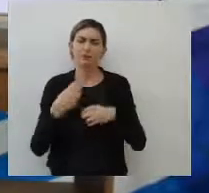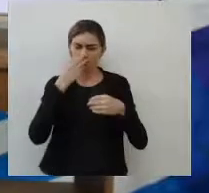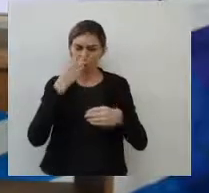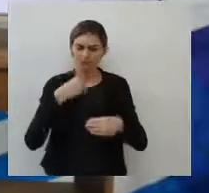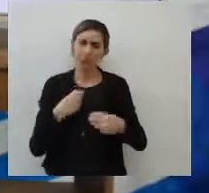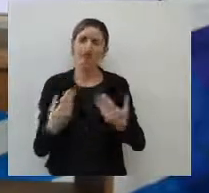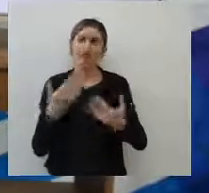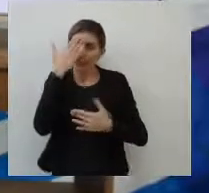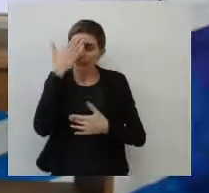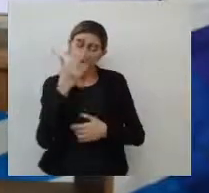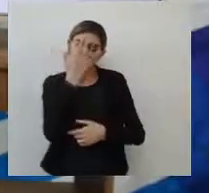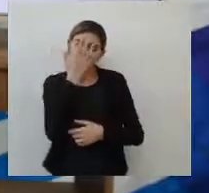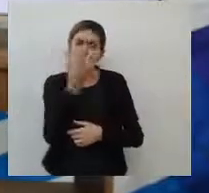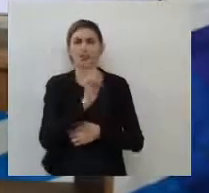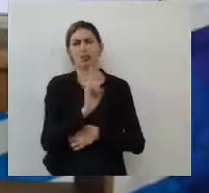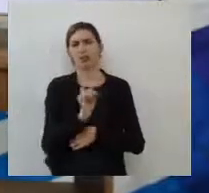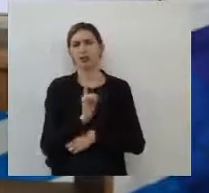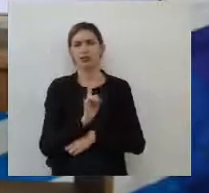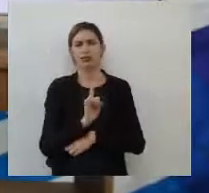A gente sabe que não é fácil,